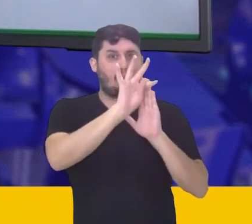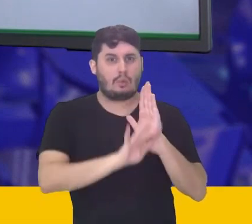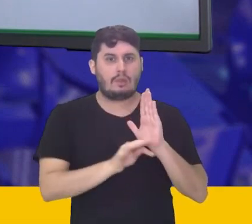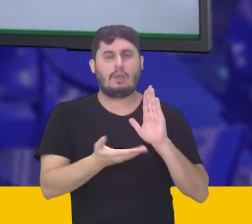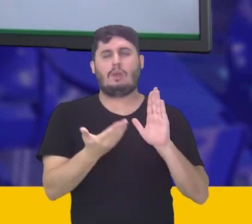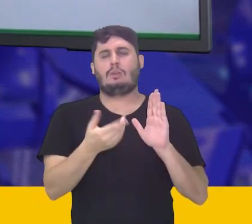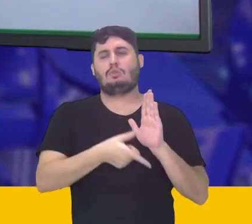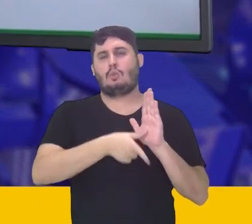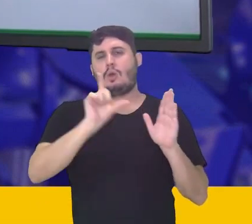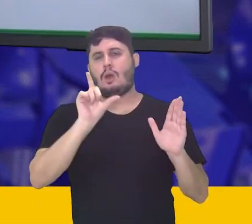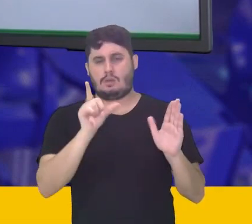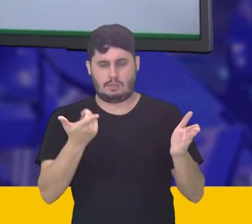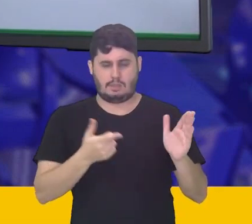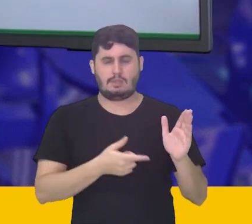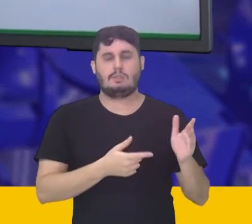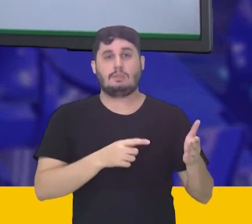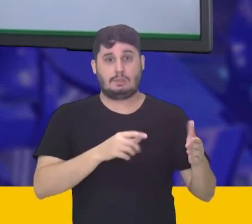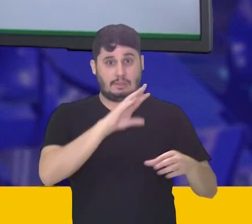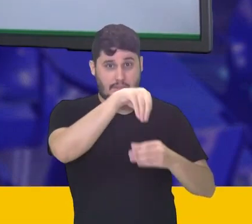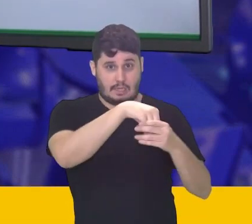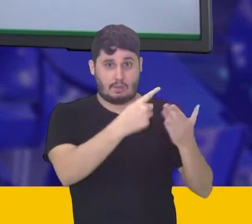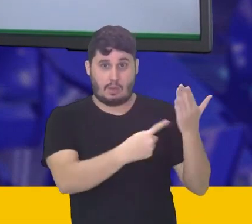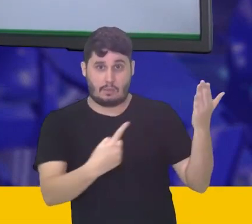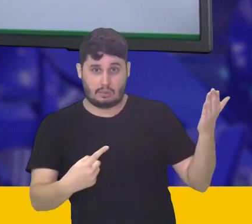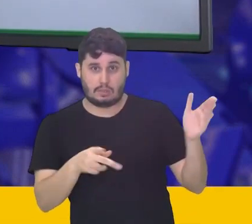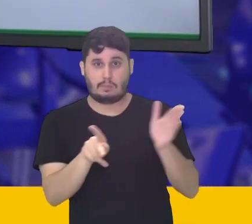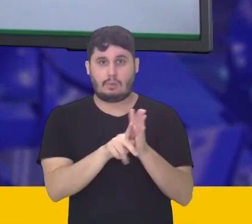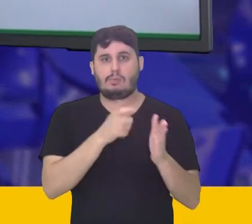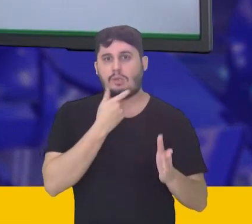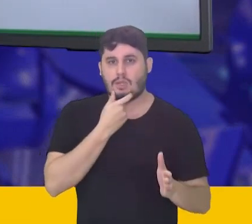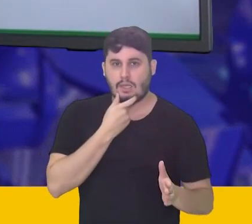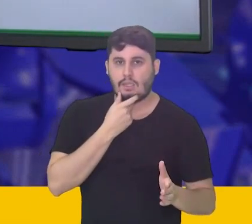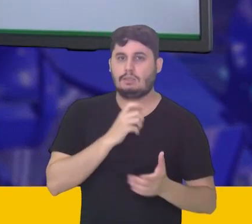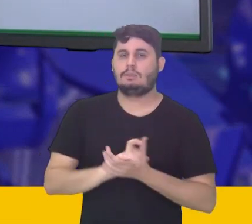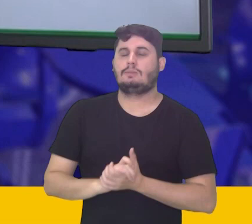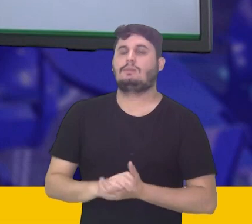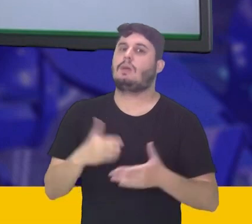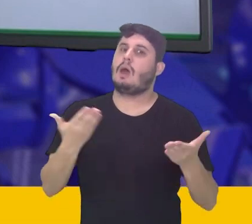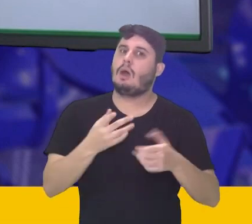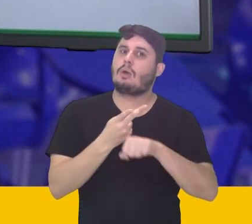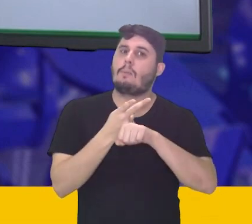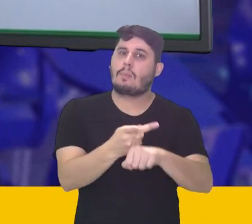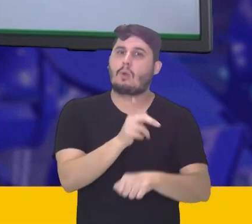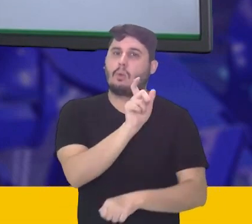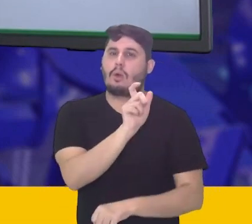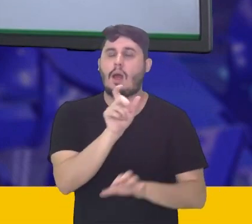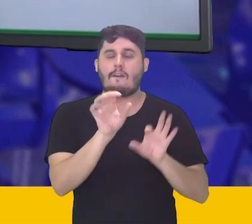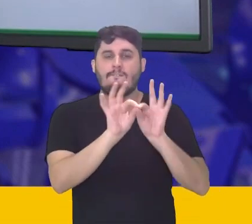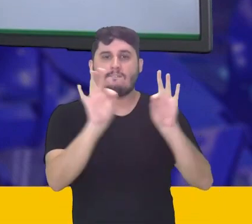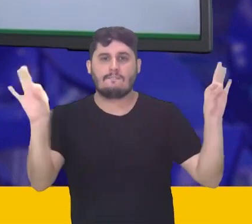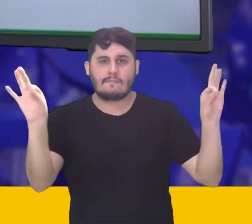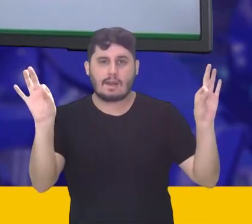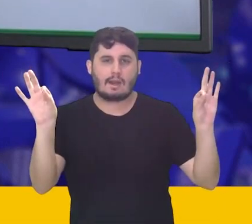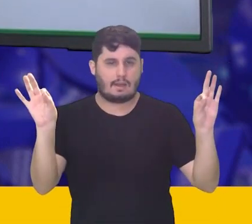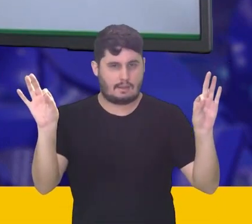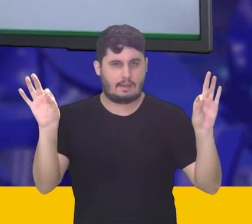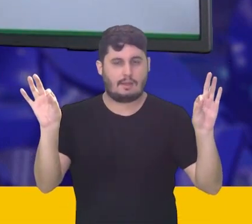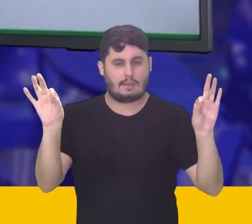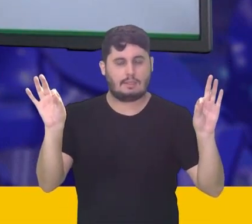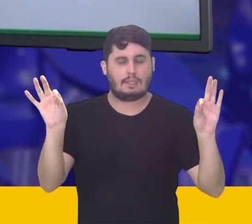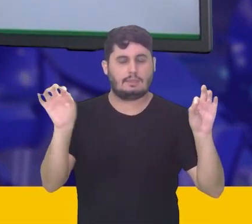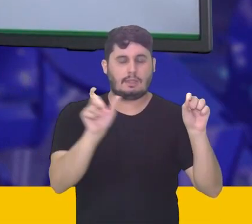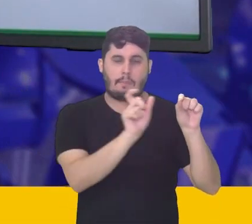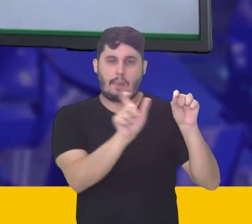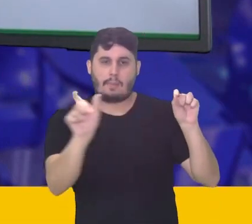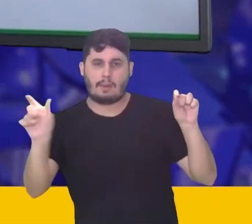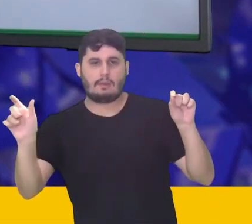dessa atividade, okay? De língua inglesa. E vamos agora procurar por frases que